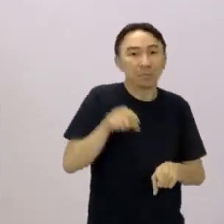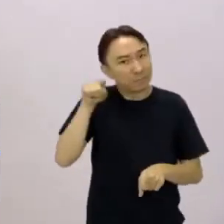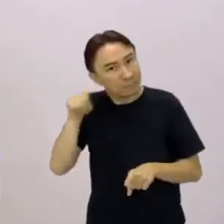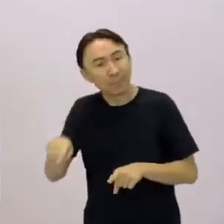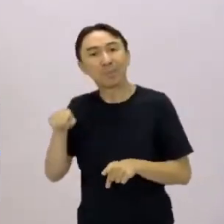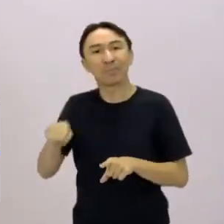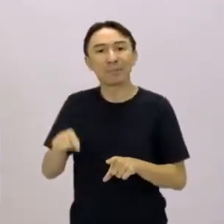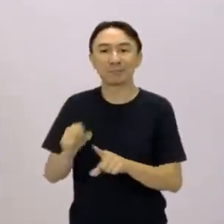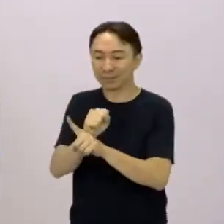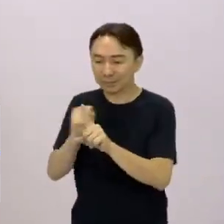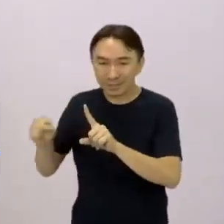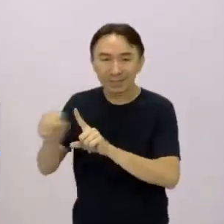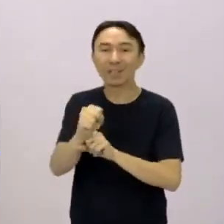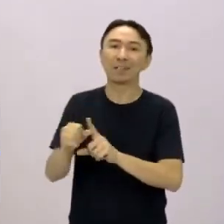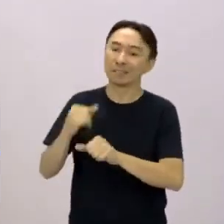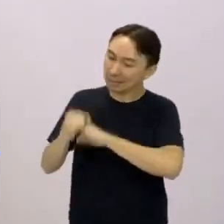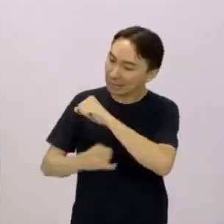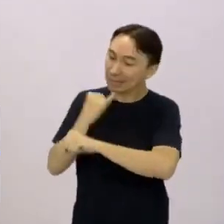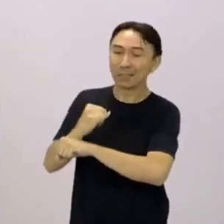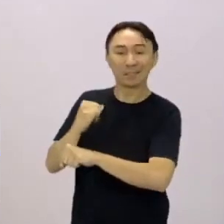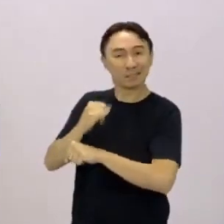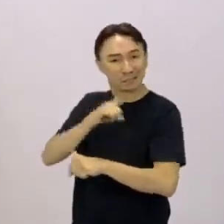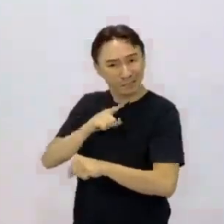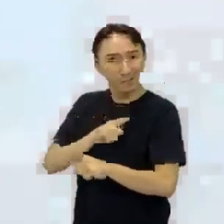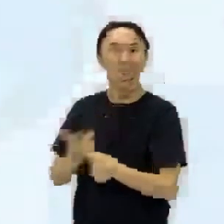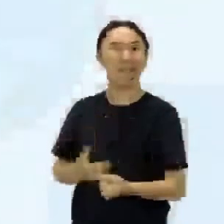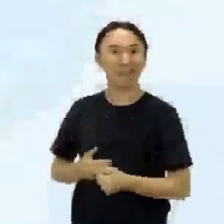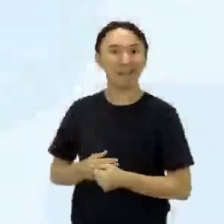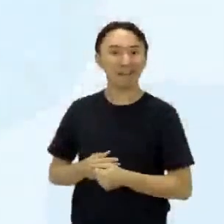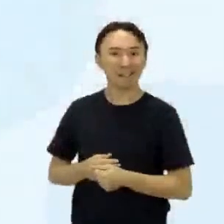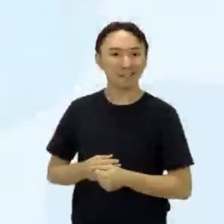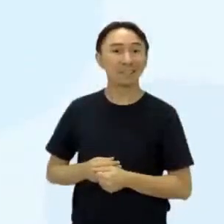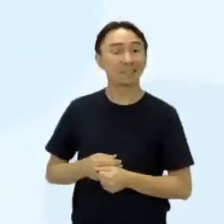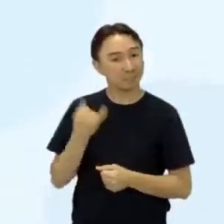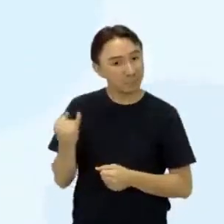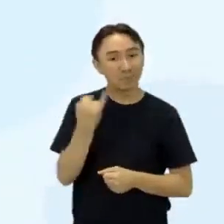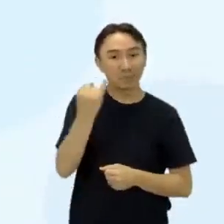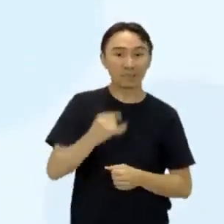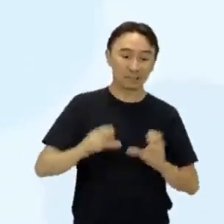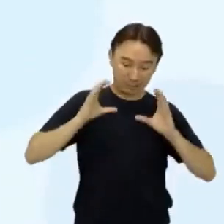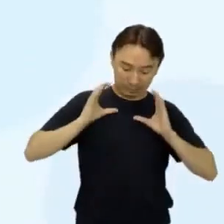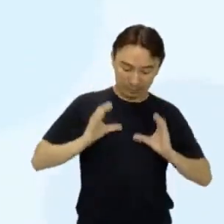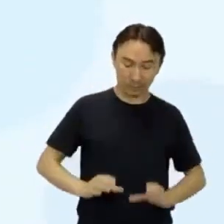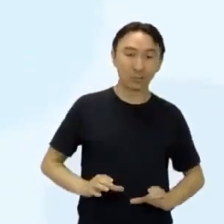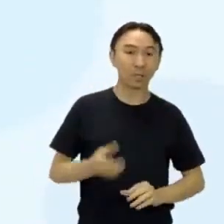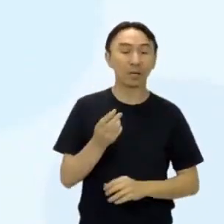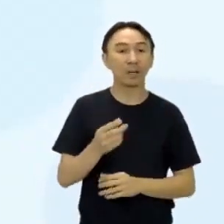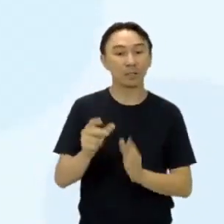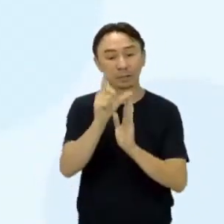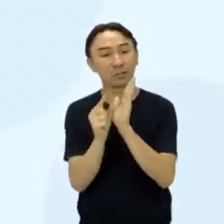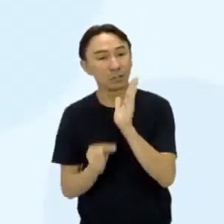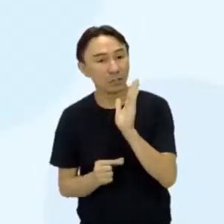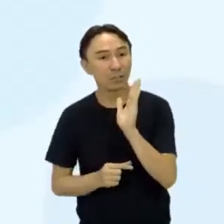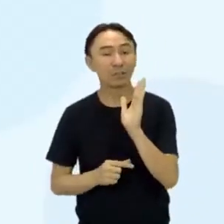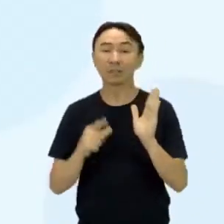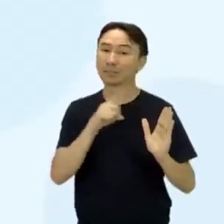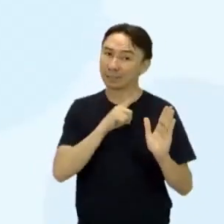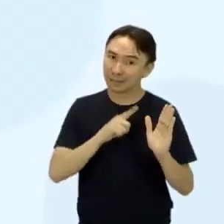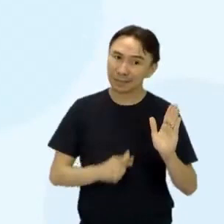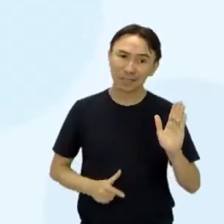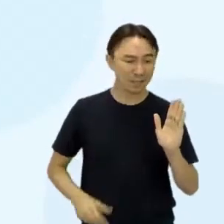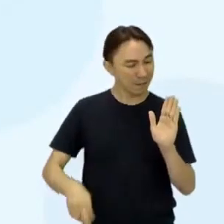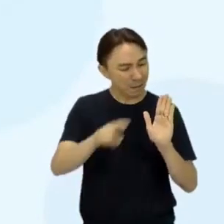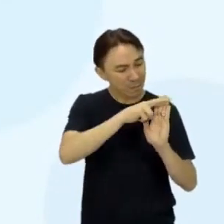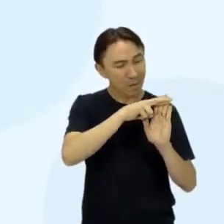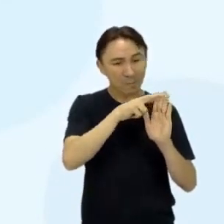né? E é aí que entra a cidadania digital. Vai aparecer aí para vocês, né? A cidadania digital, ela vai ser o conjunto de normas que a gente